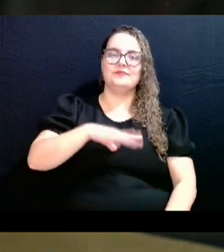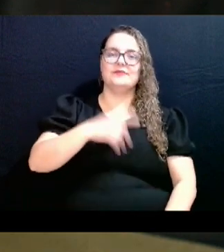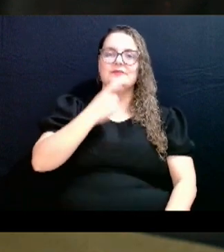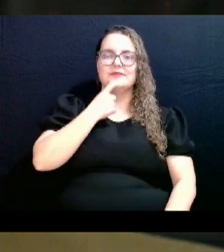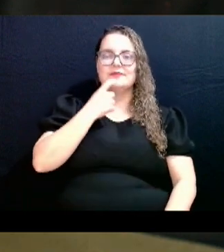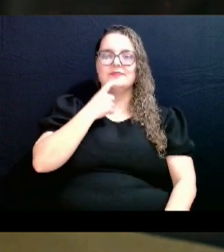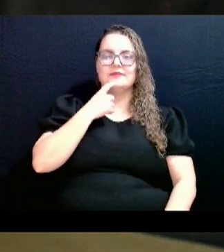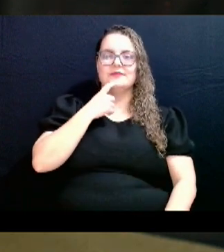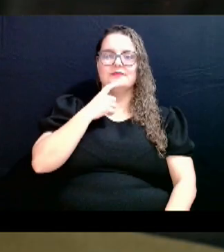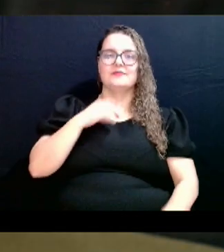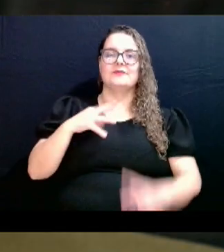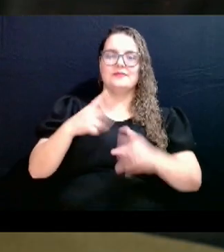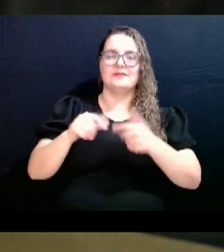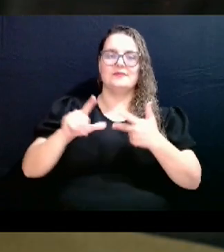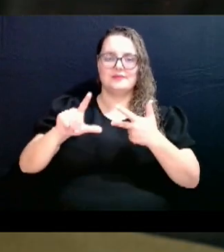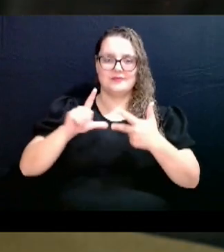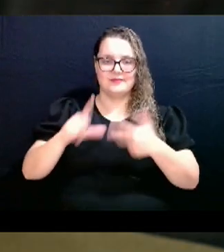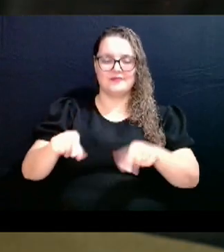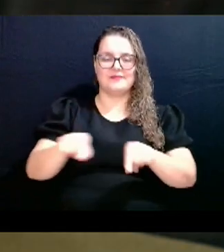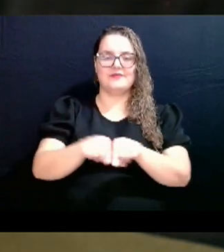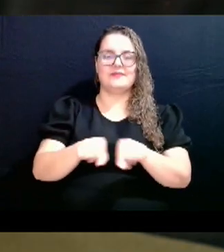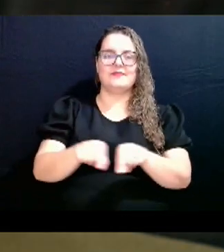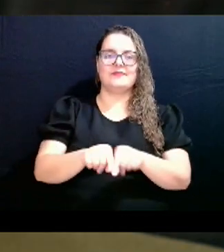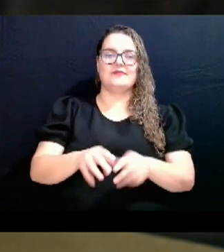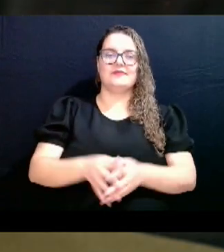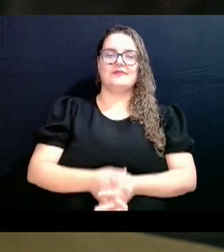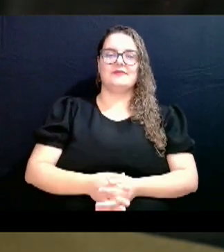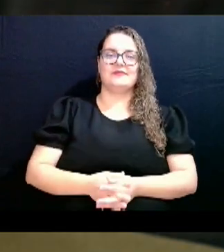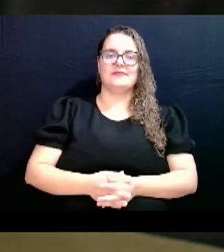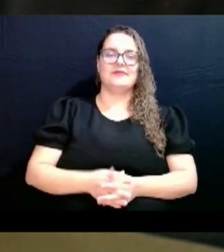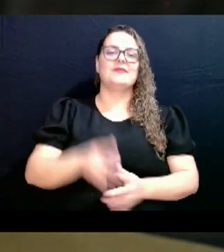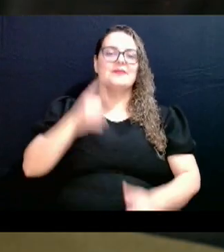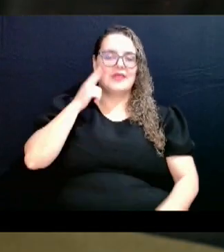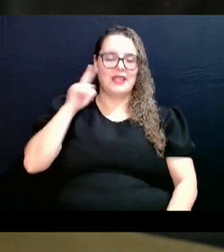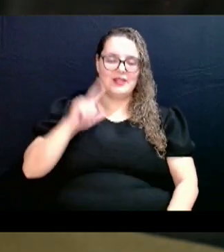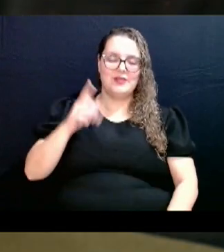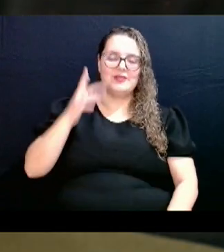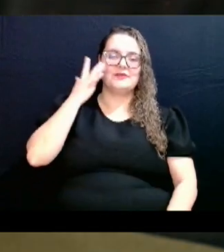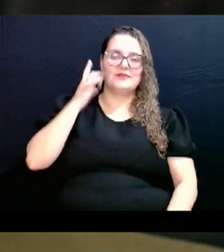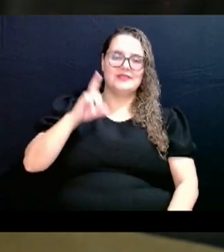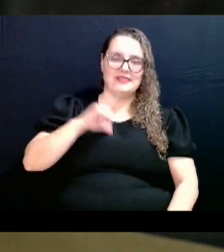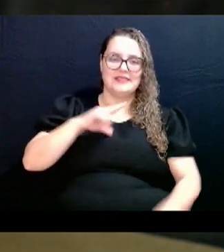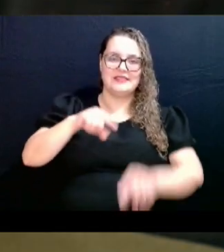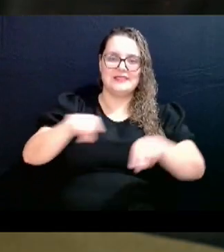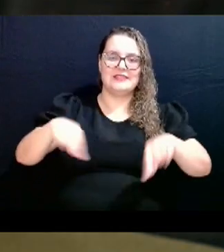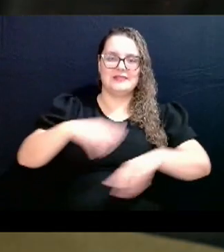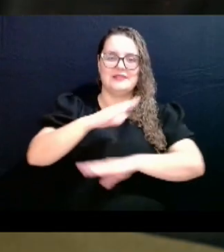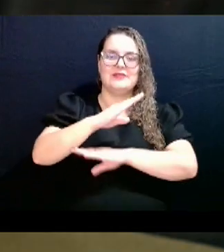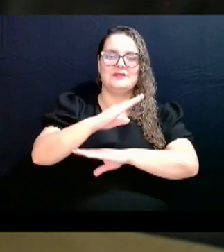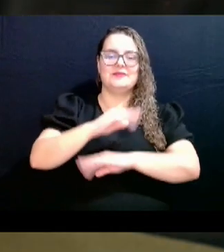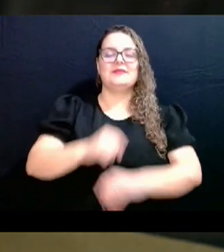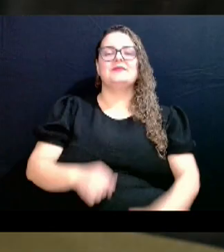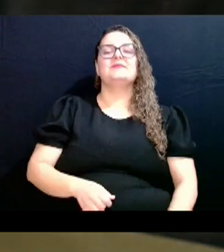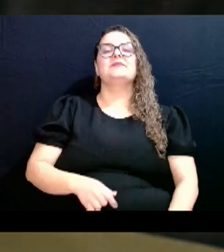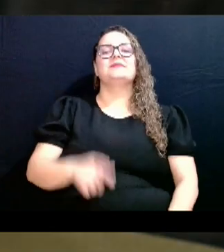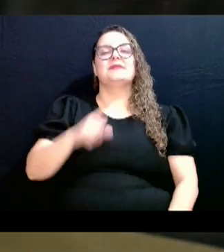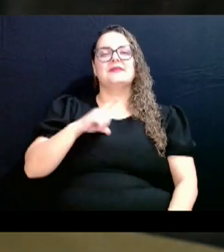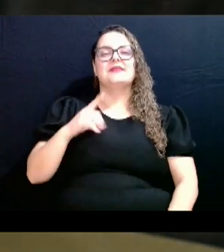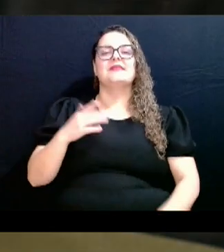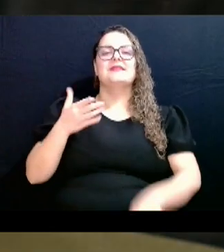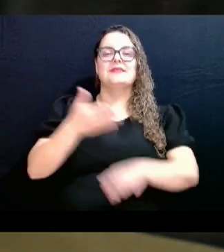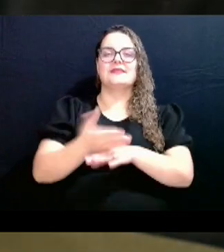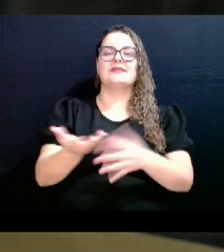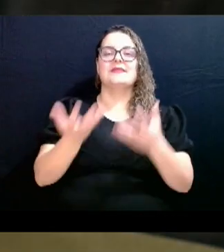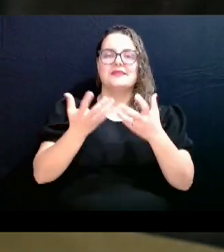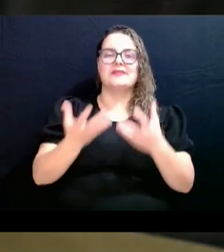nosso legislativo. E claro que amanhã nós temos Estúdio Câmara, então a gente conta com a sua participação. É isso, gente. Família